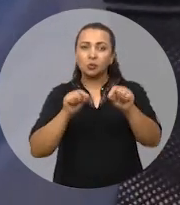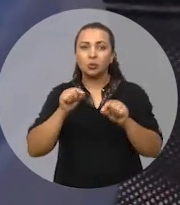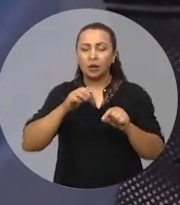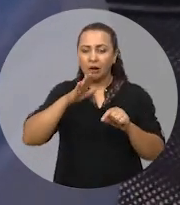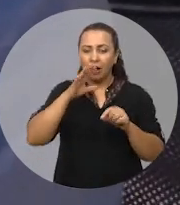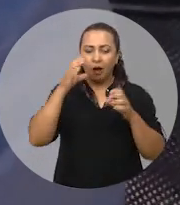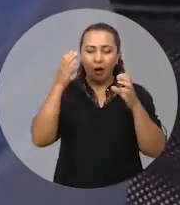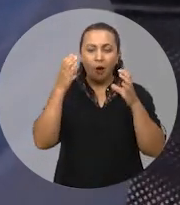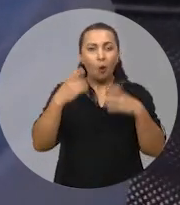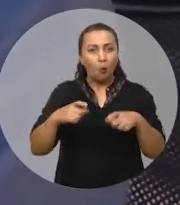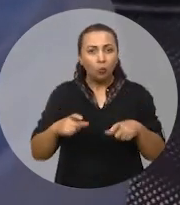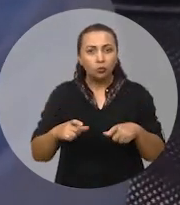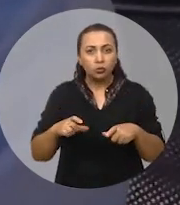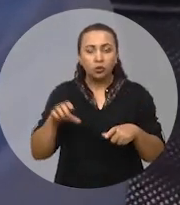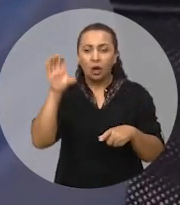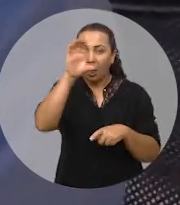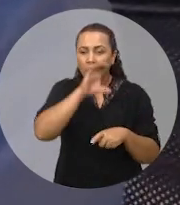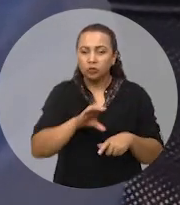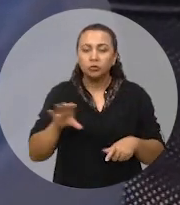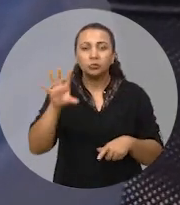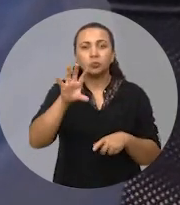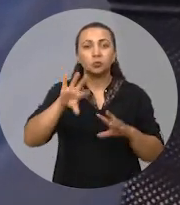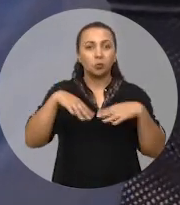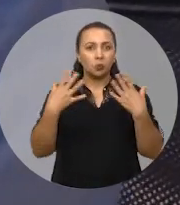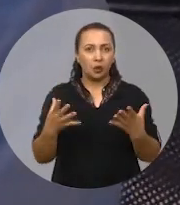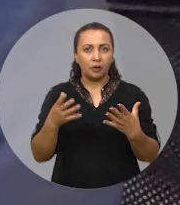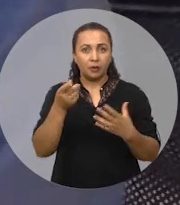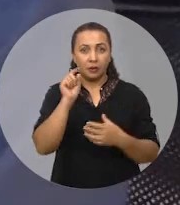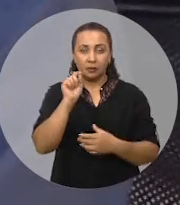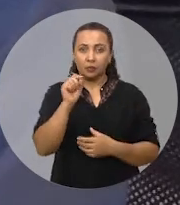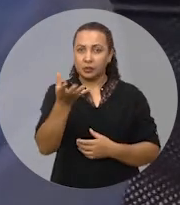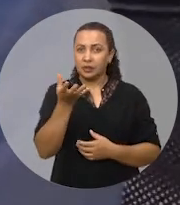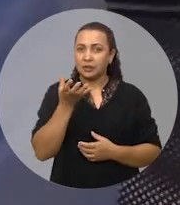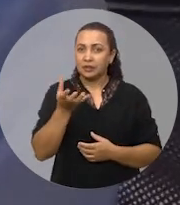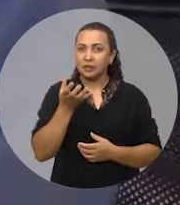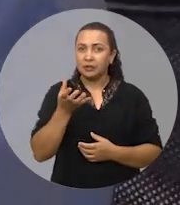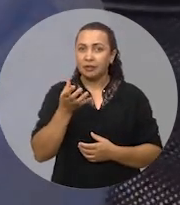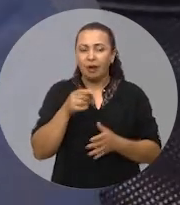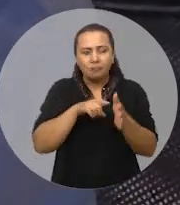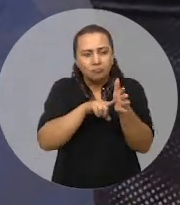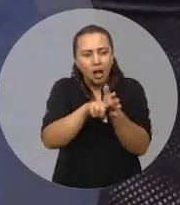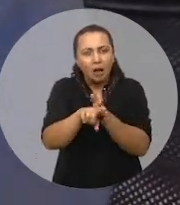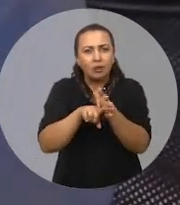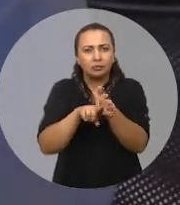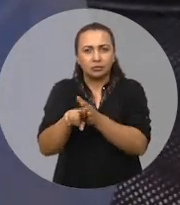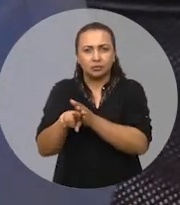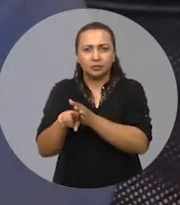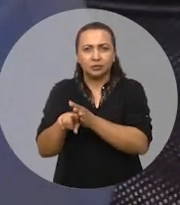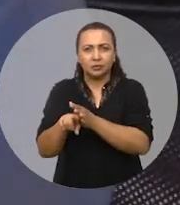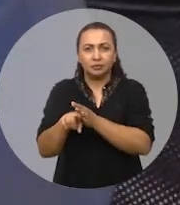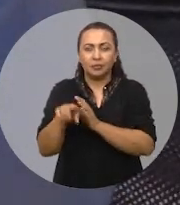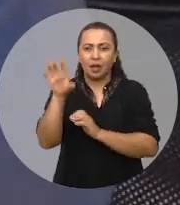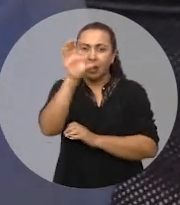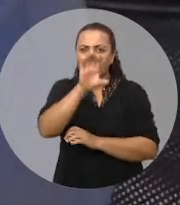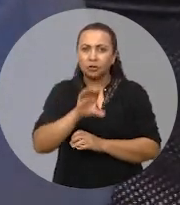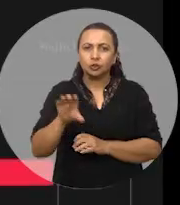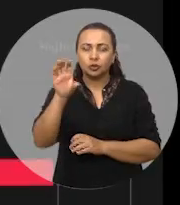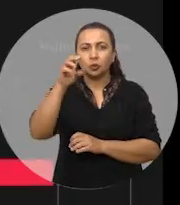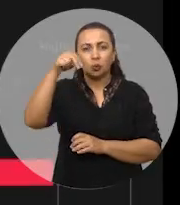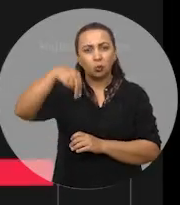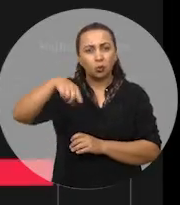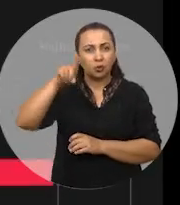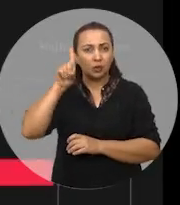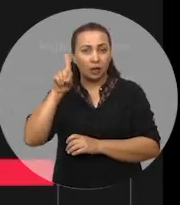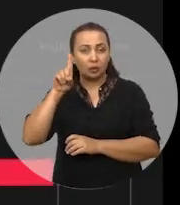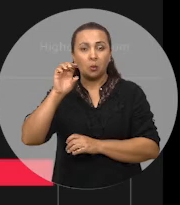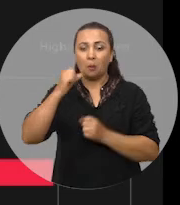do território que você quer examinar. A região Nordeste